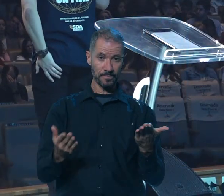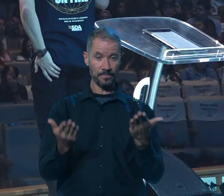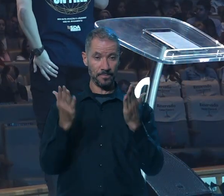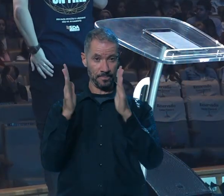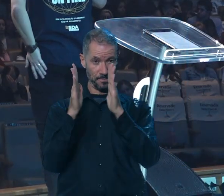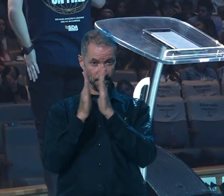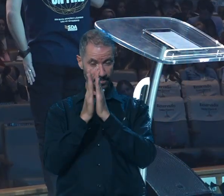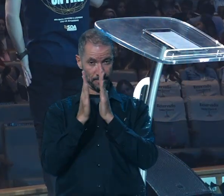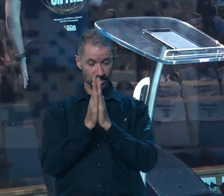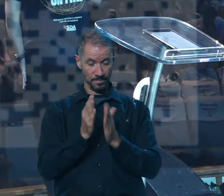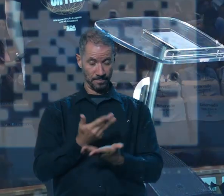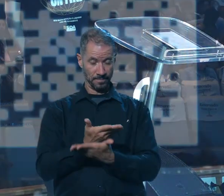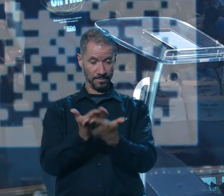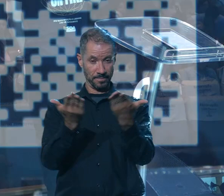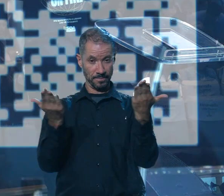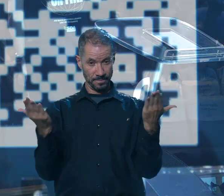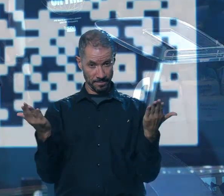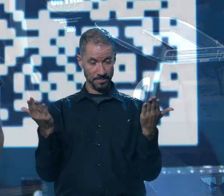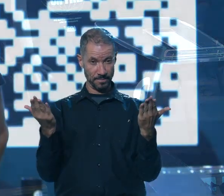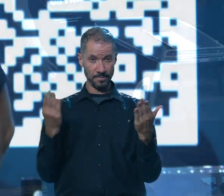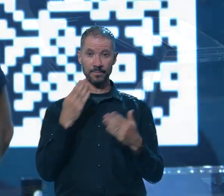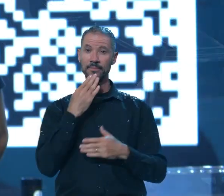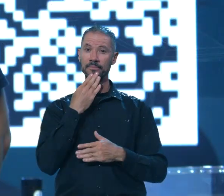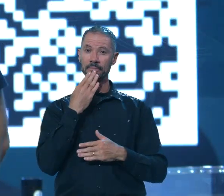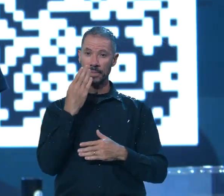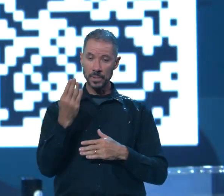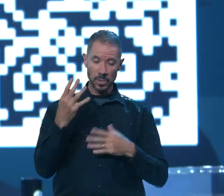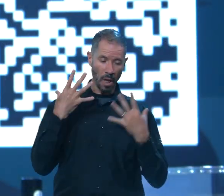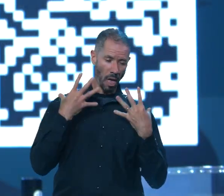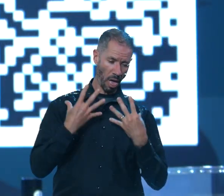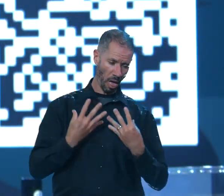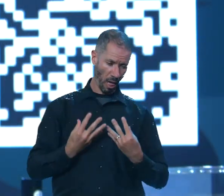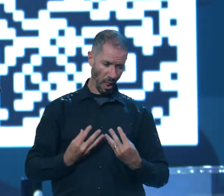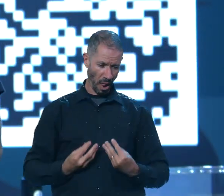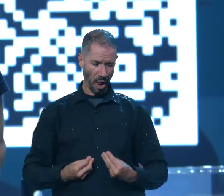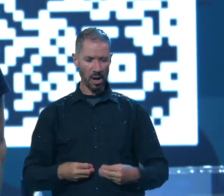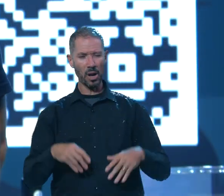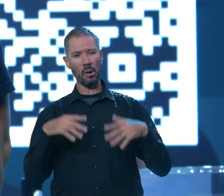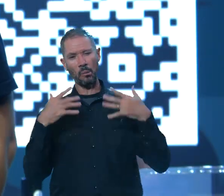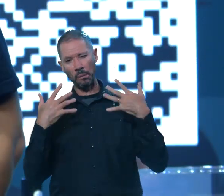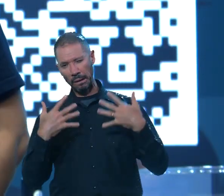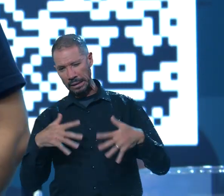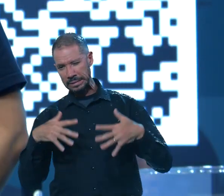você. Eu estou aqui de pé porque eu estou exausto, eu estou cansado.